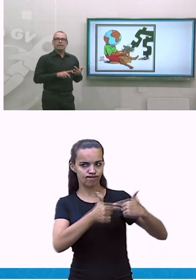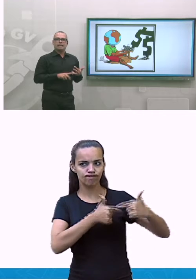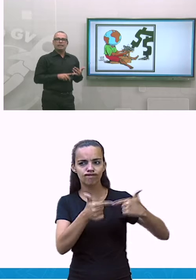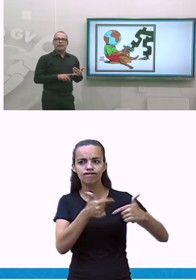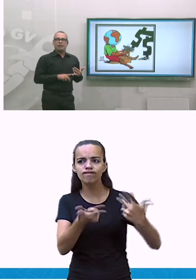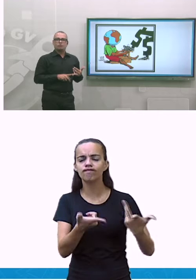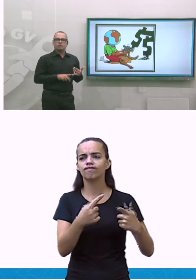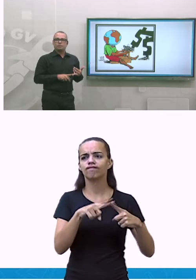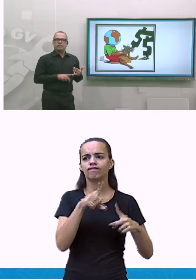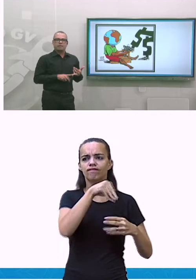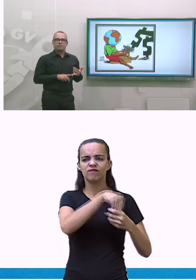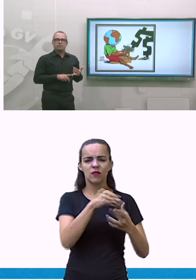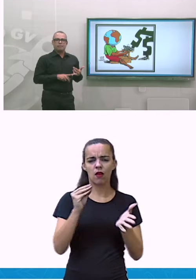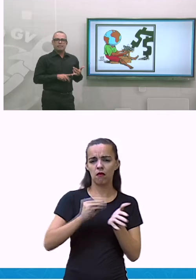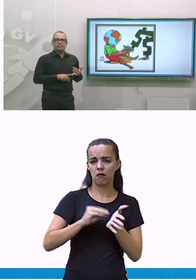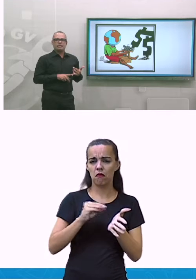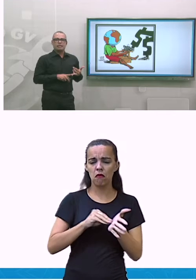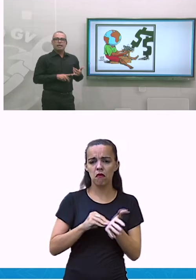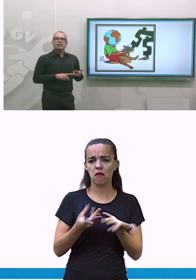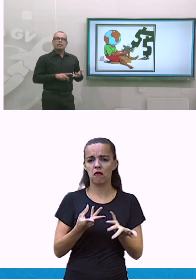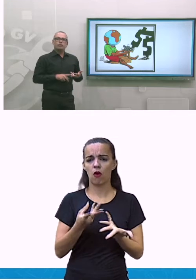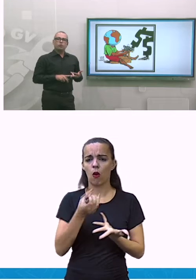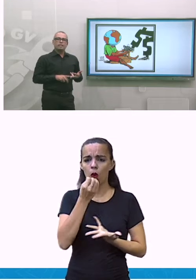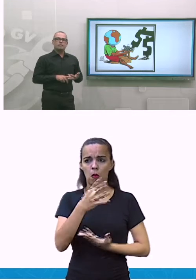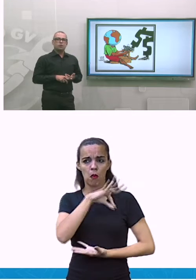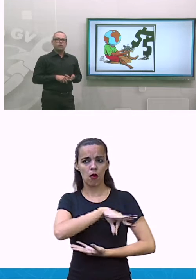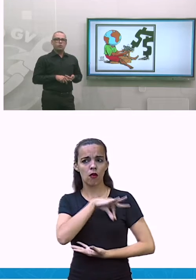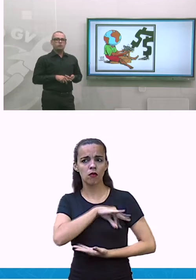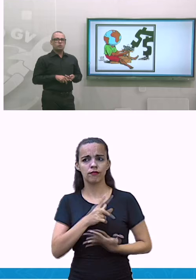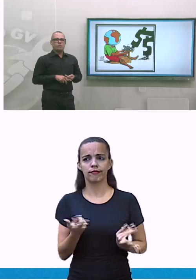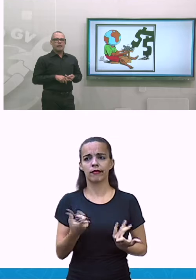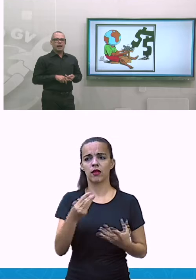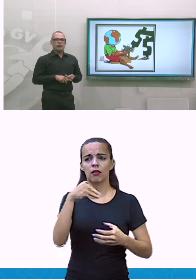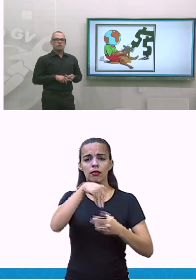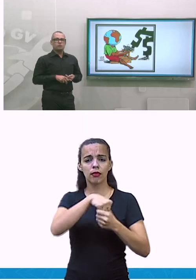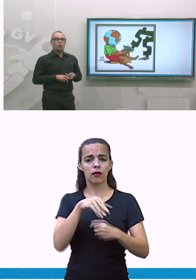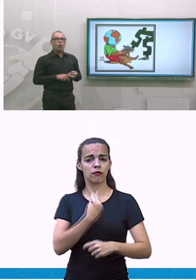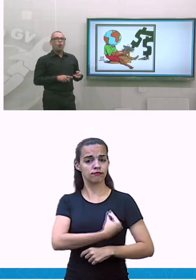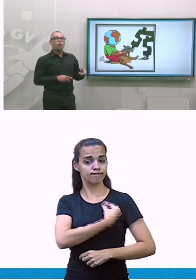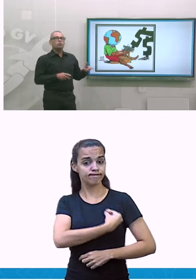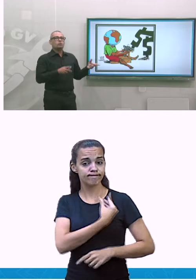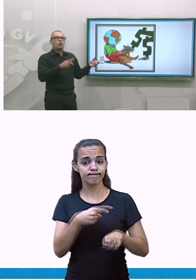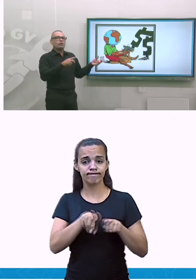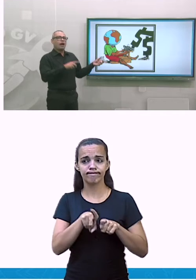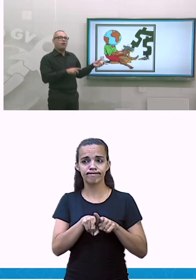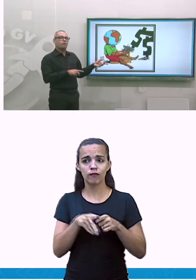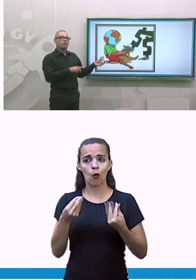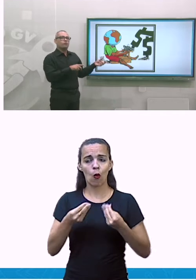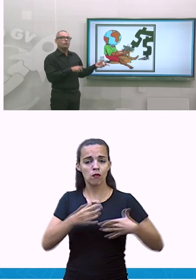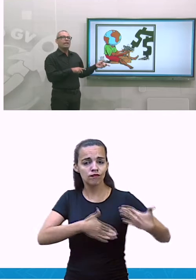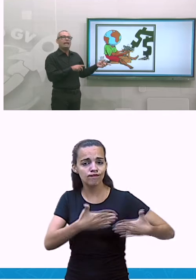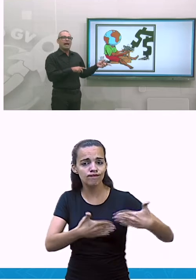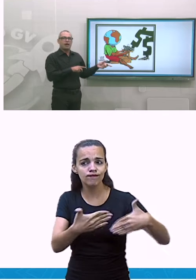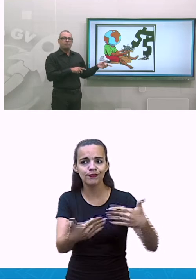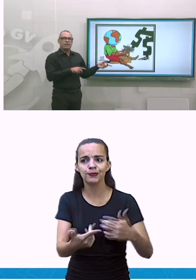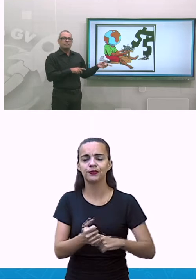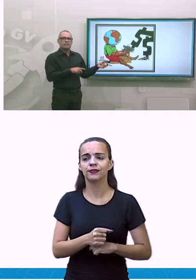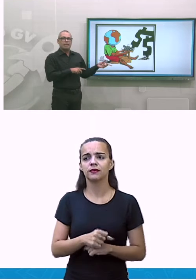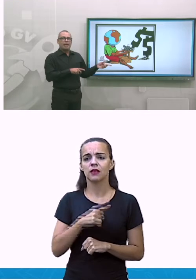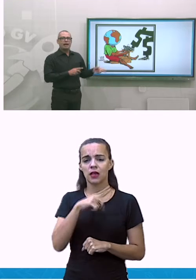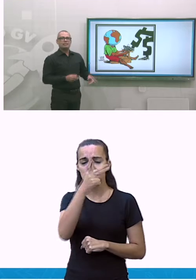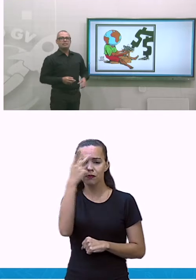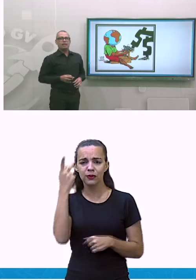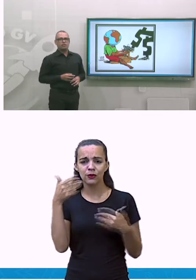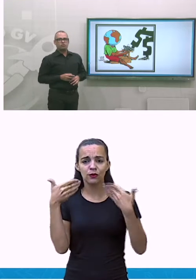insalubridade e precariedade nos ambientes fabris, que adoeciam muitos operários, ou os tornavam